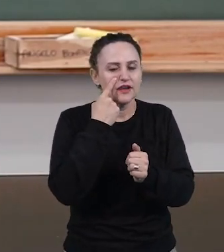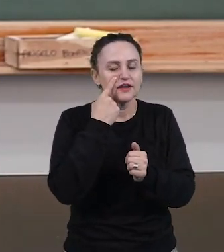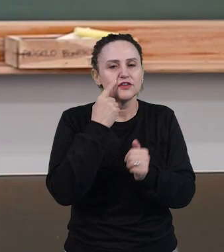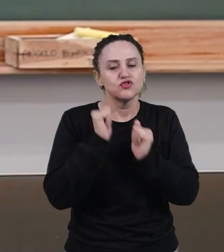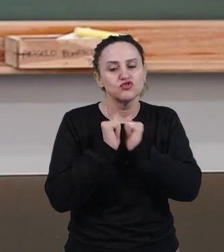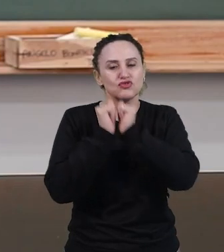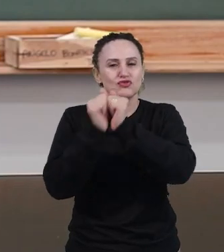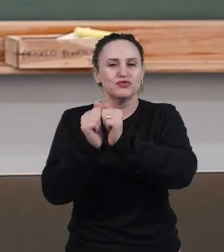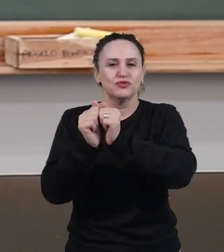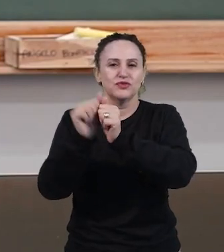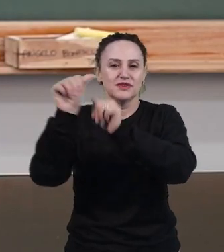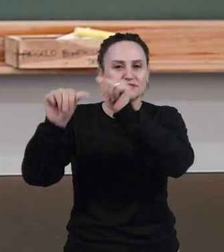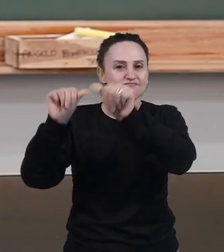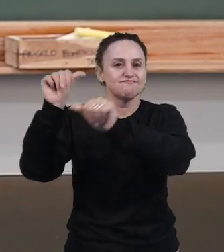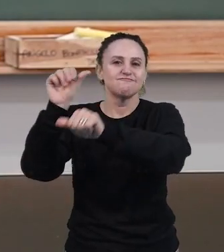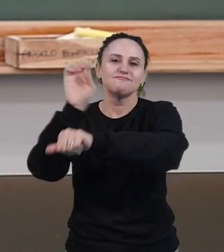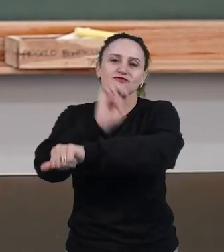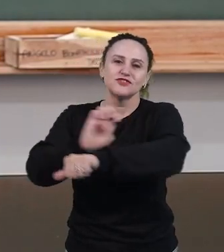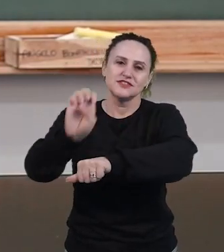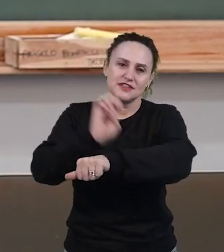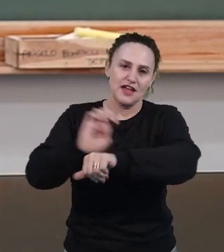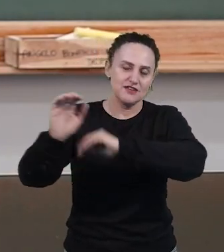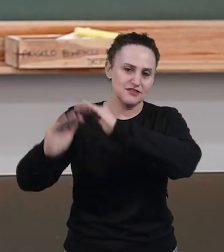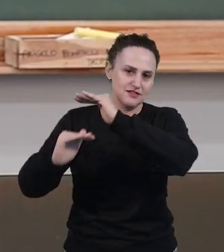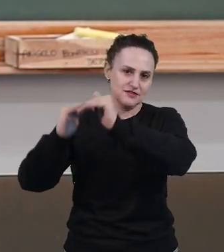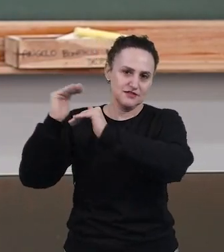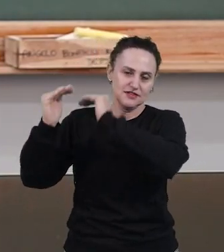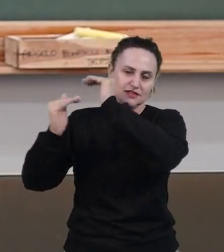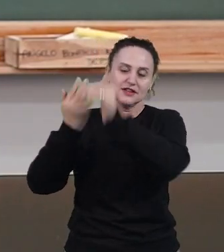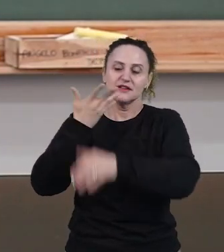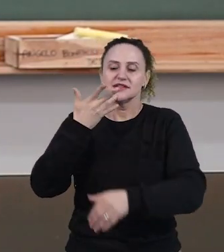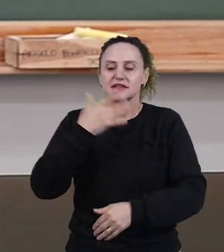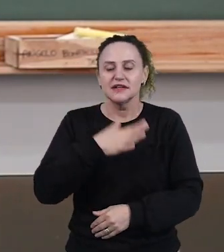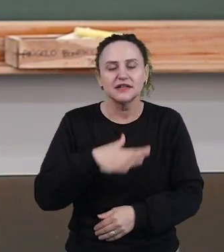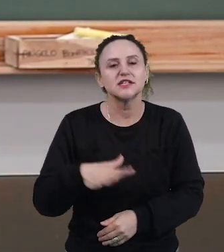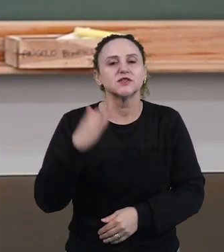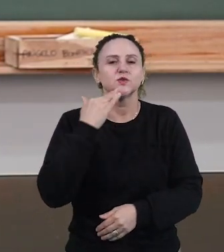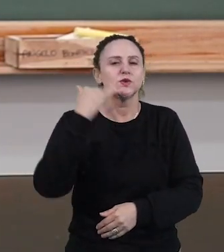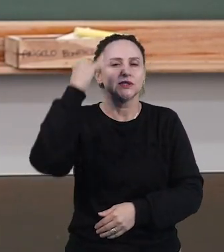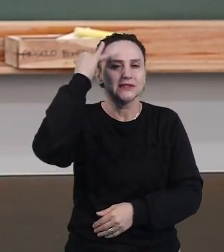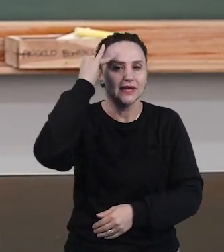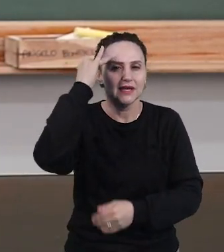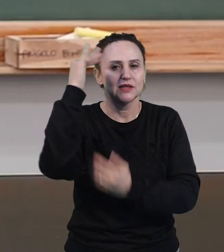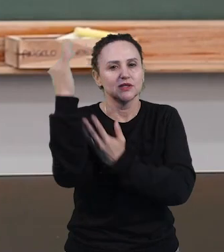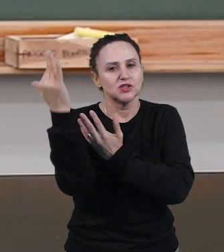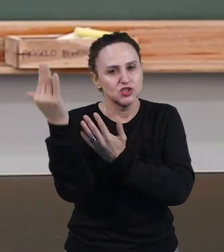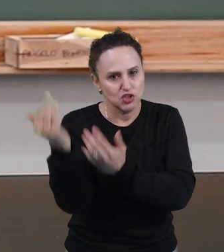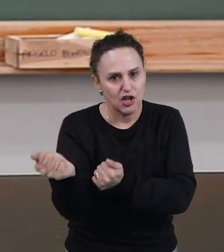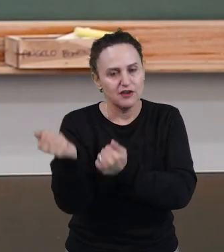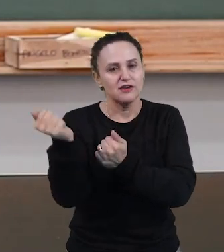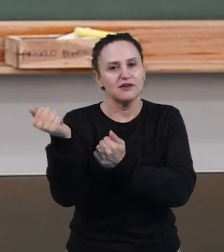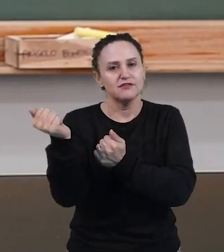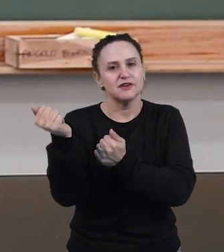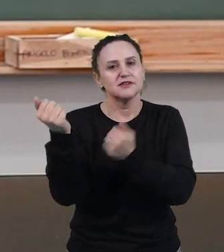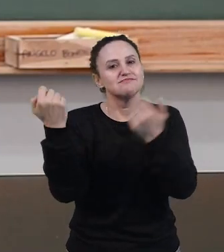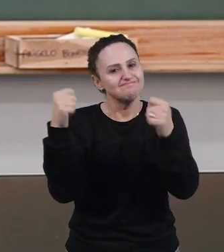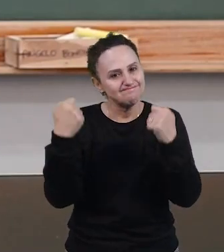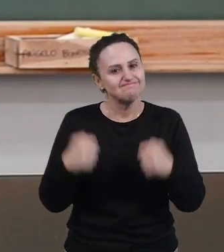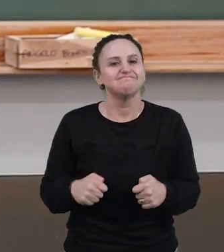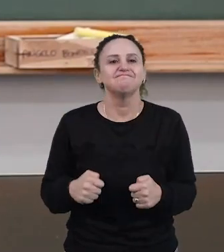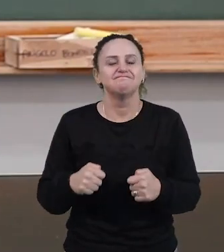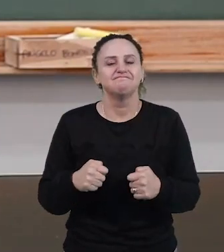outras possibilidades de desenvolvimento. Acho que as nossas crianças, adolescentes, jovens merecem isso. Tá